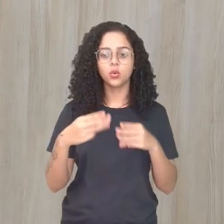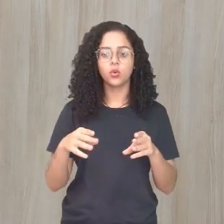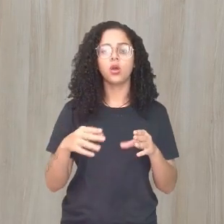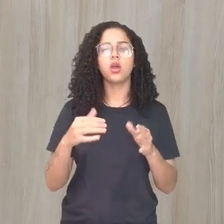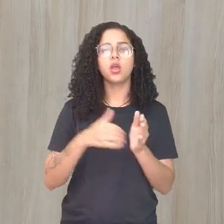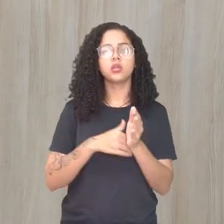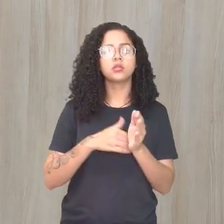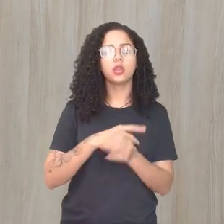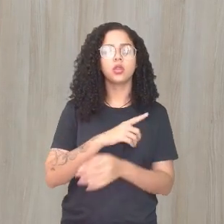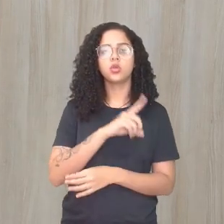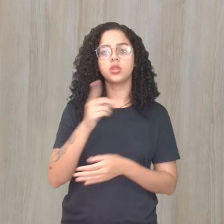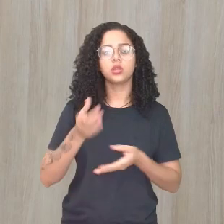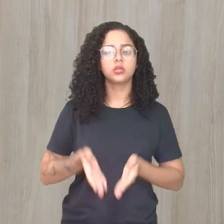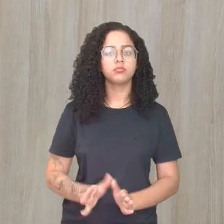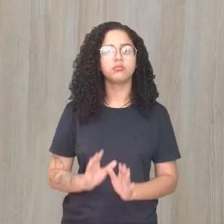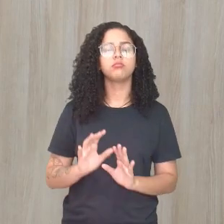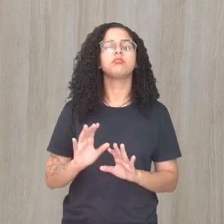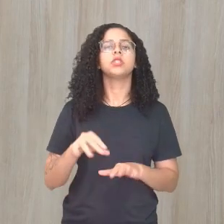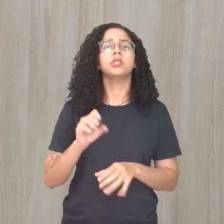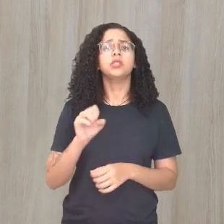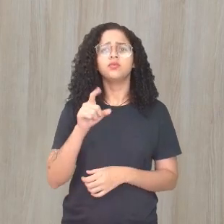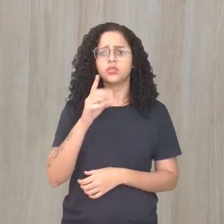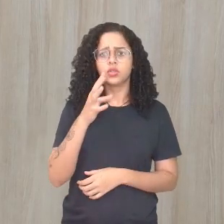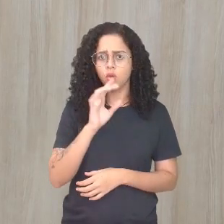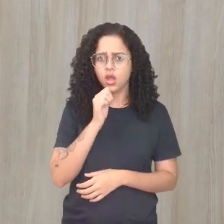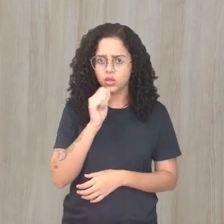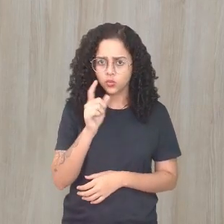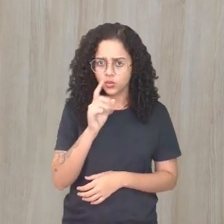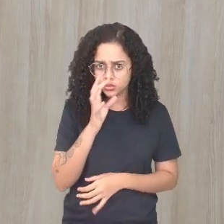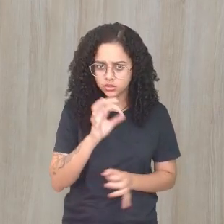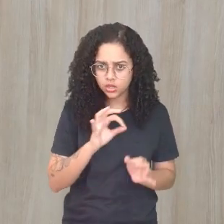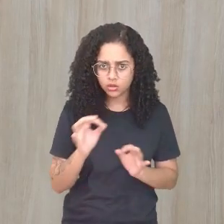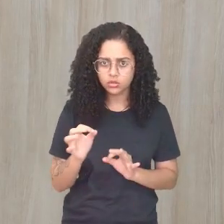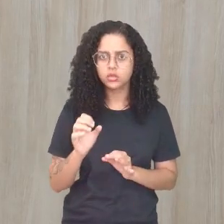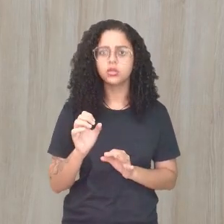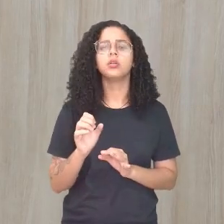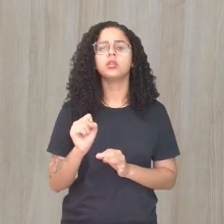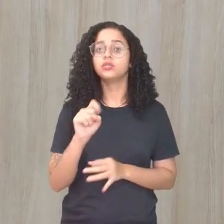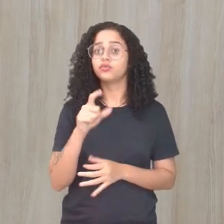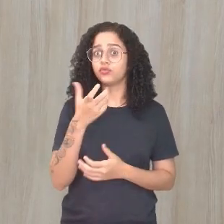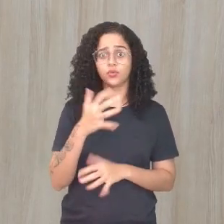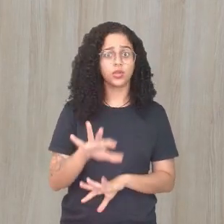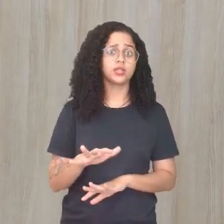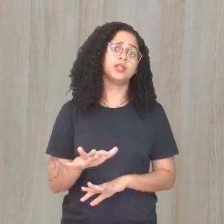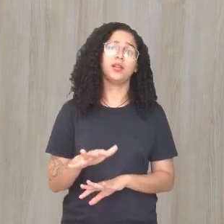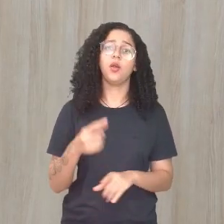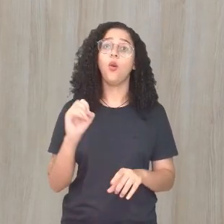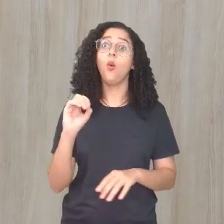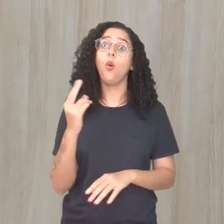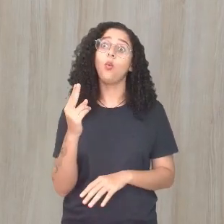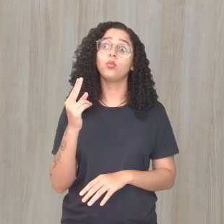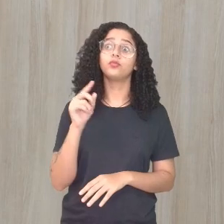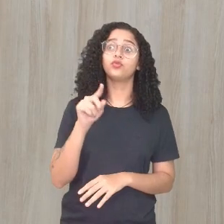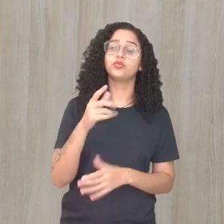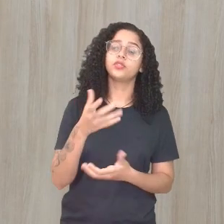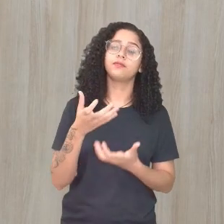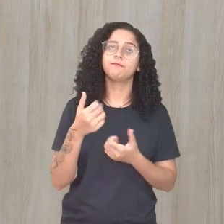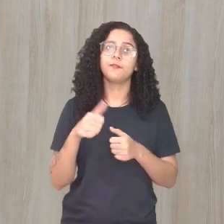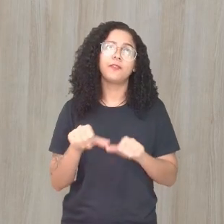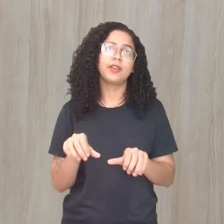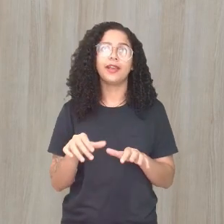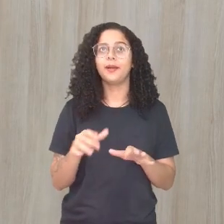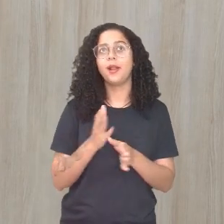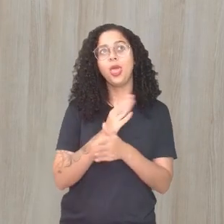sentido, você só não assiste às nossas aulas se você não quiser ou se você ficar aí